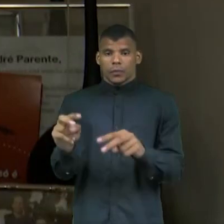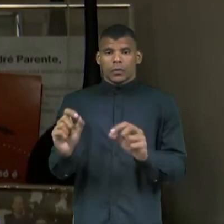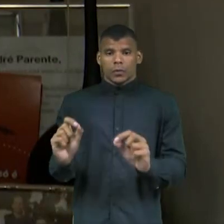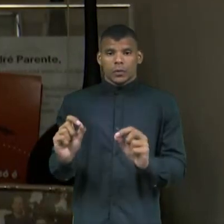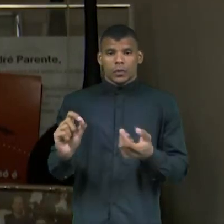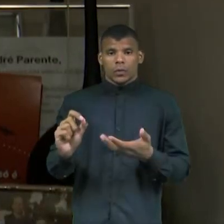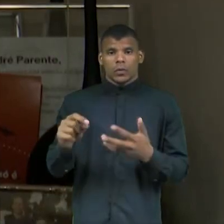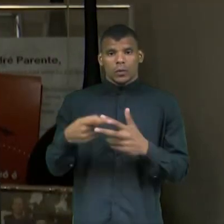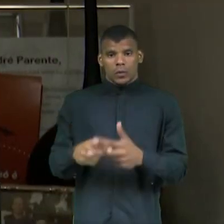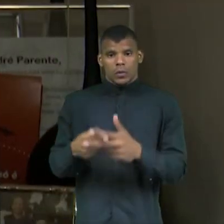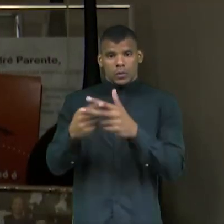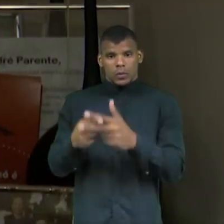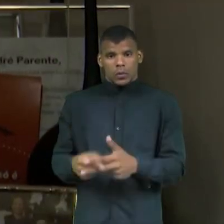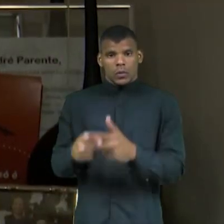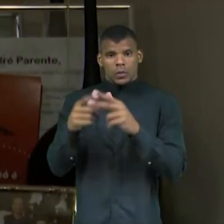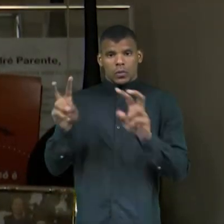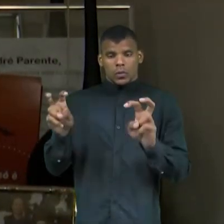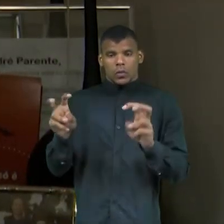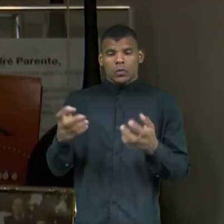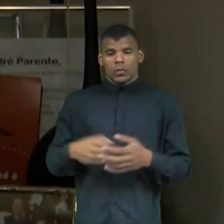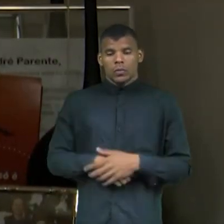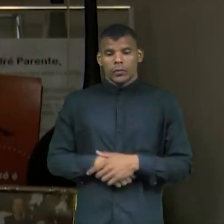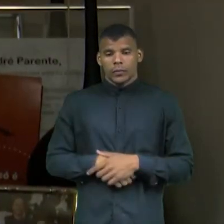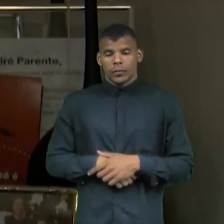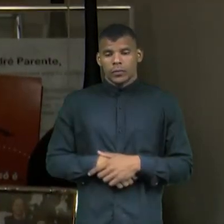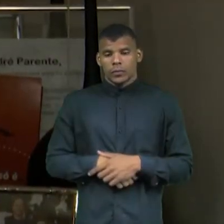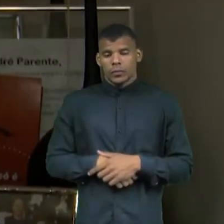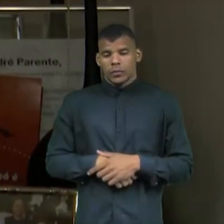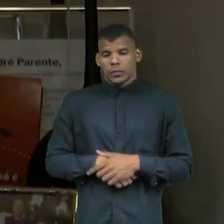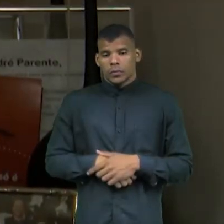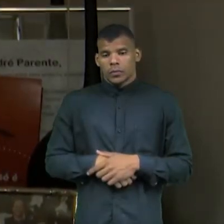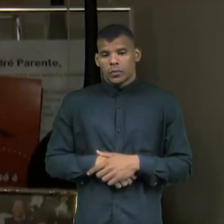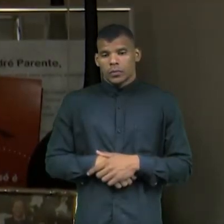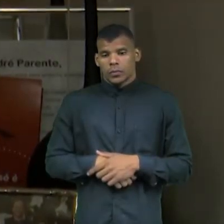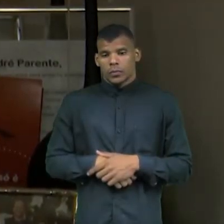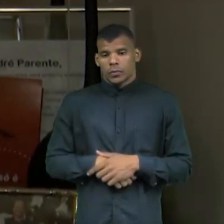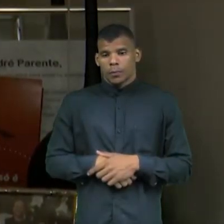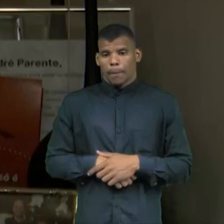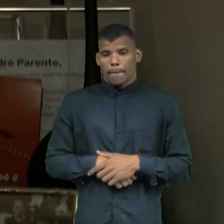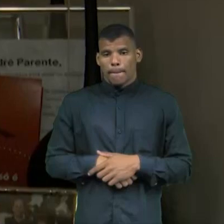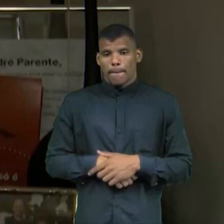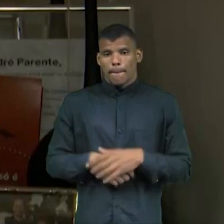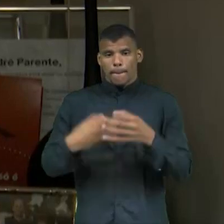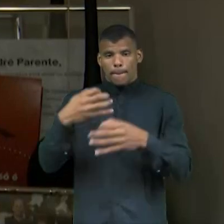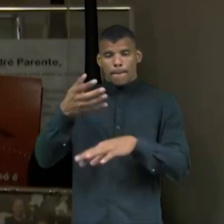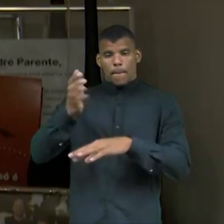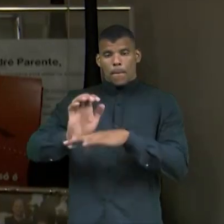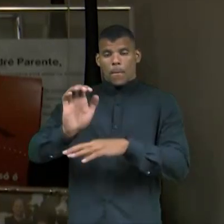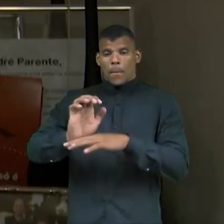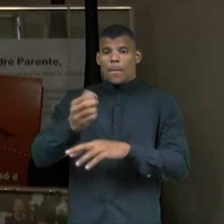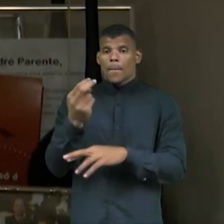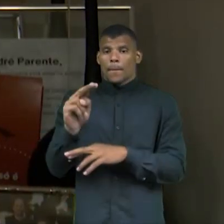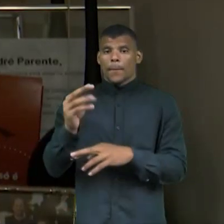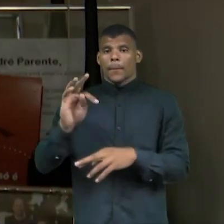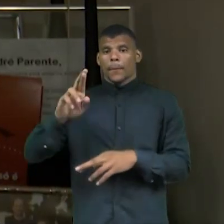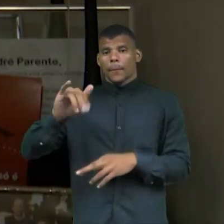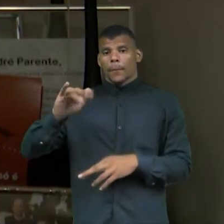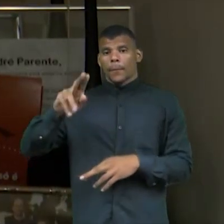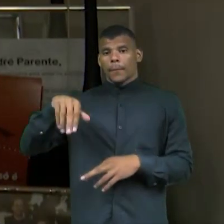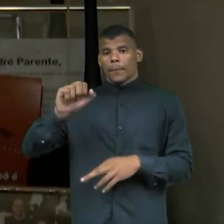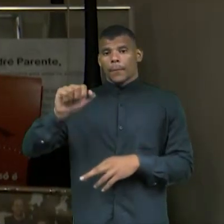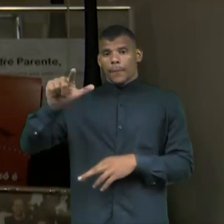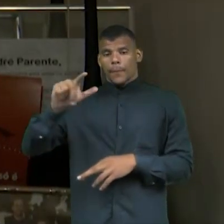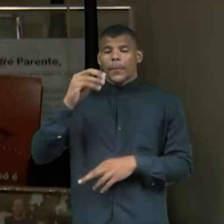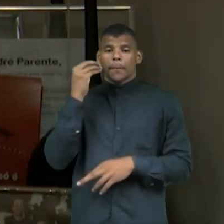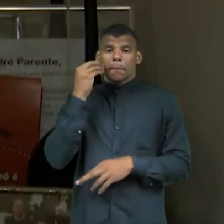regularizar um pouco essa questão, a gente vê que vários estados e até mesmo a jurisprudência do tribunal tenta inibir um